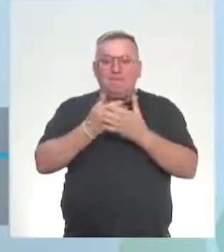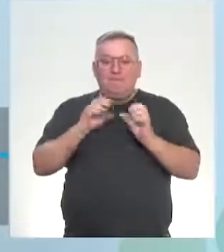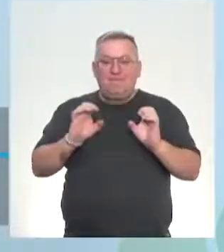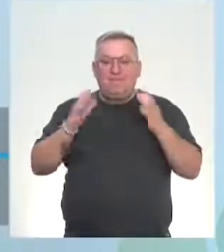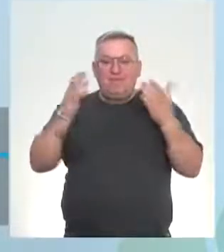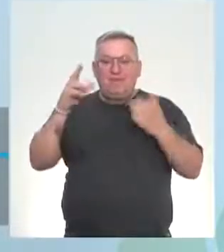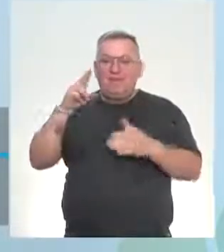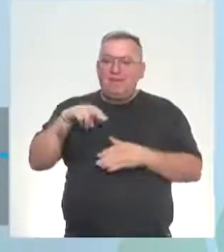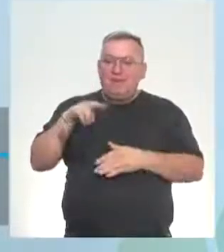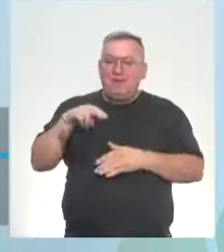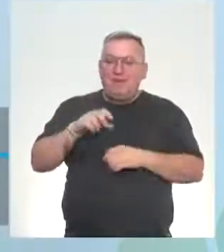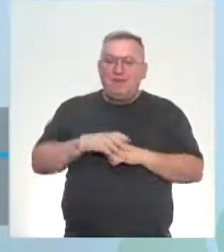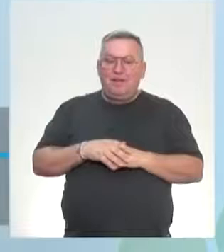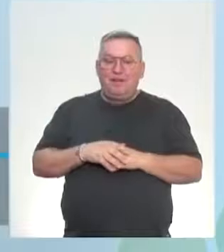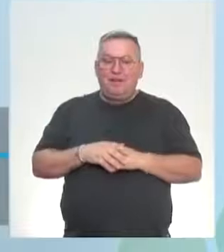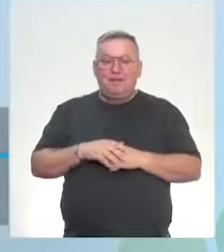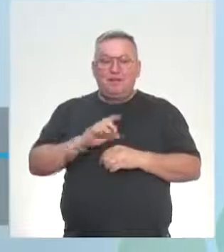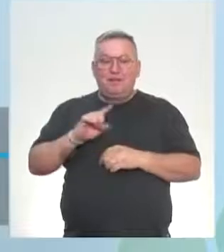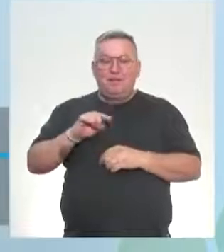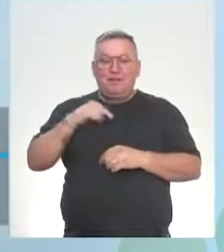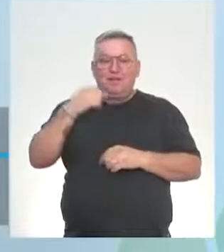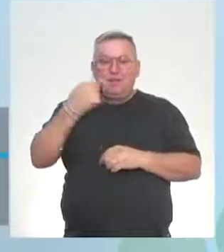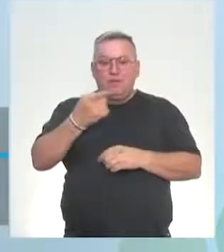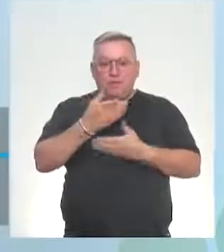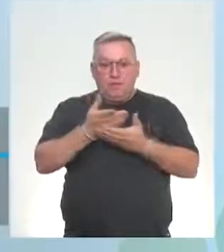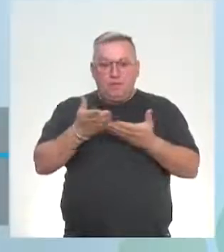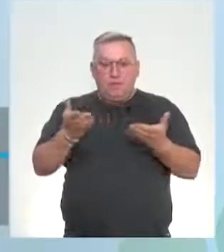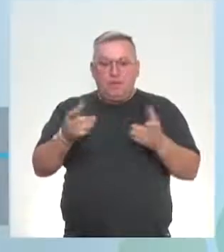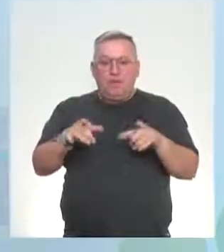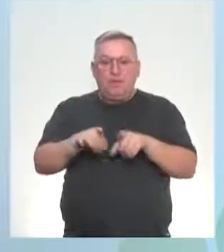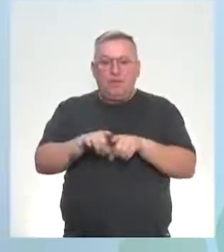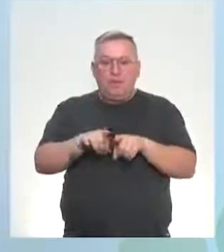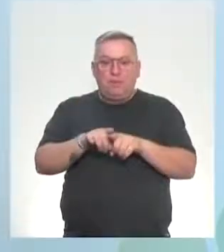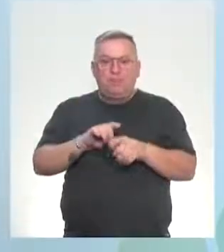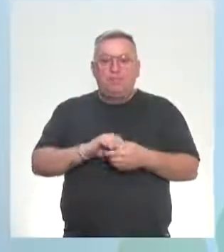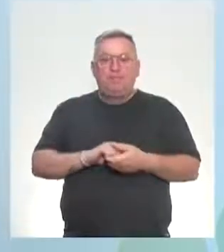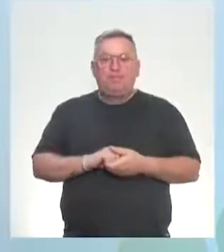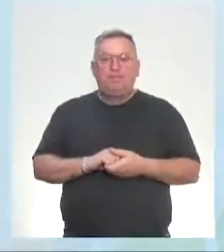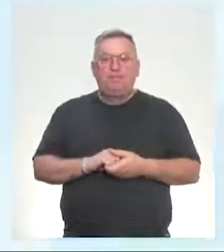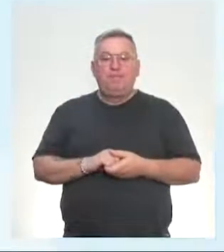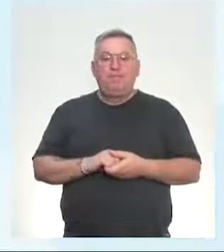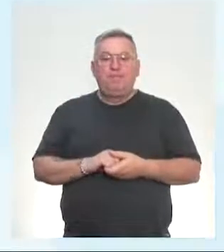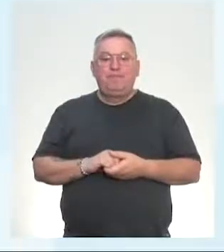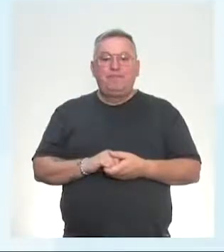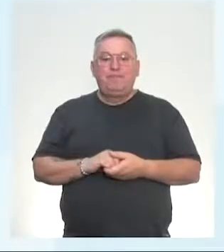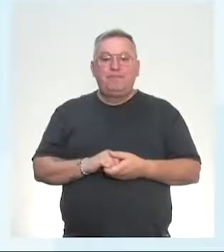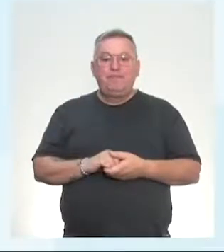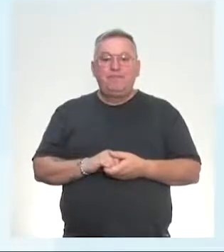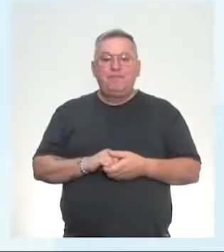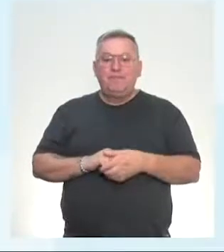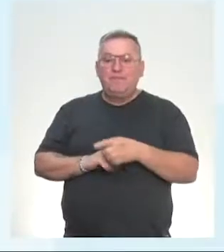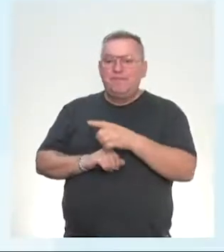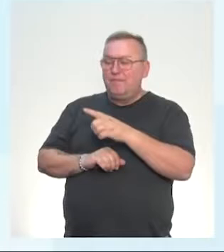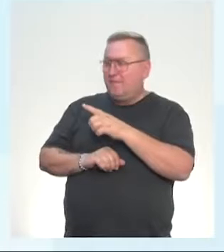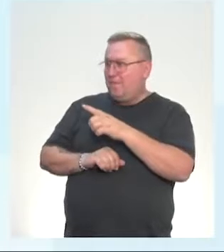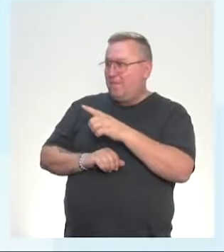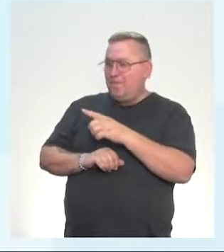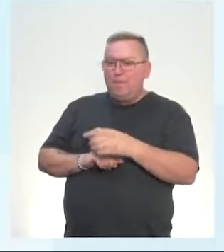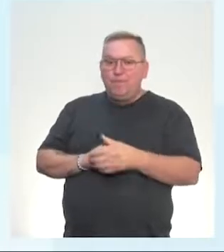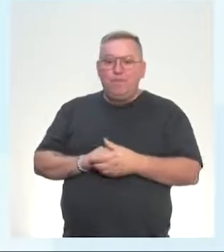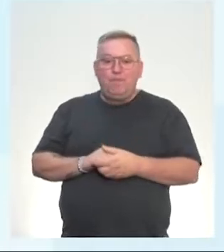Quem nunca? E a próxima imagem aí para vocês também. Vamos lá, por favor. Então, vamos lá. Qual